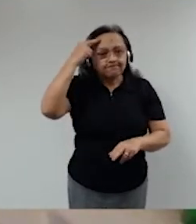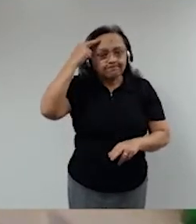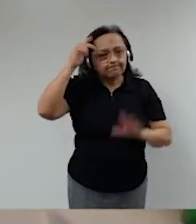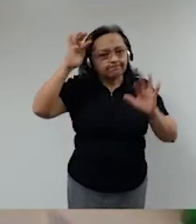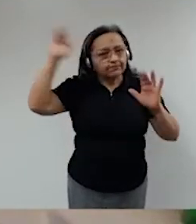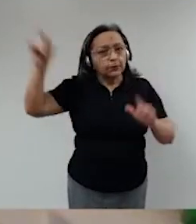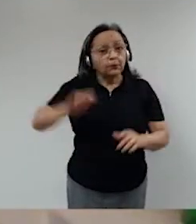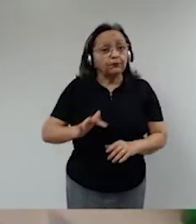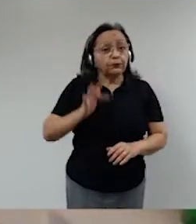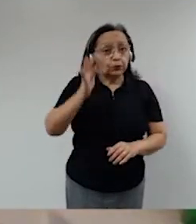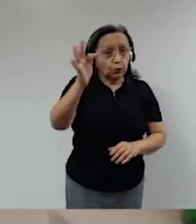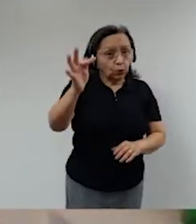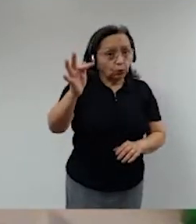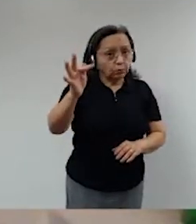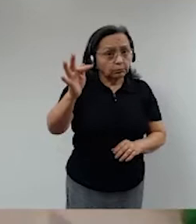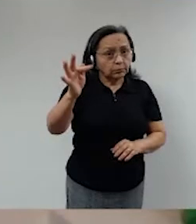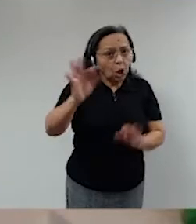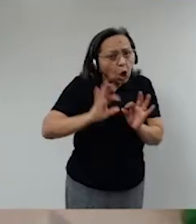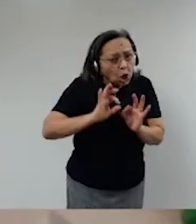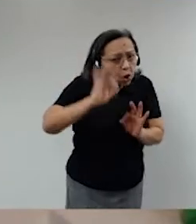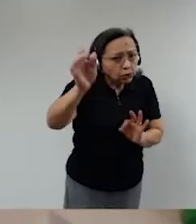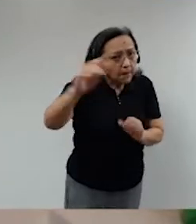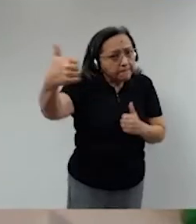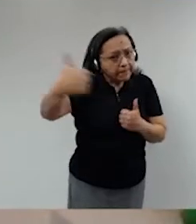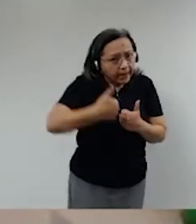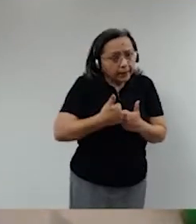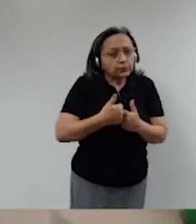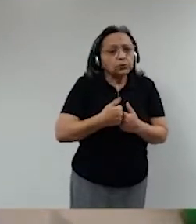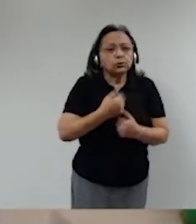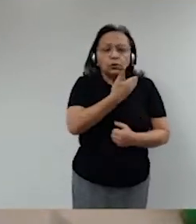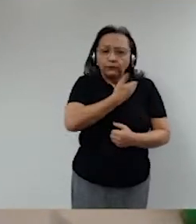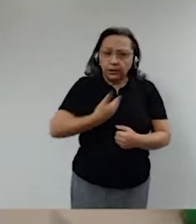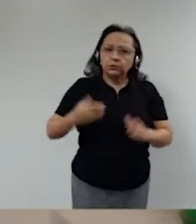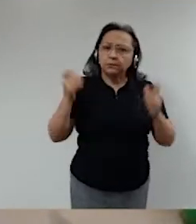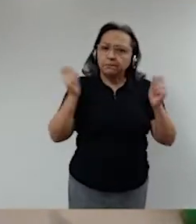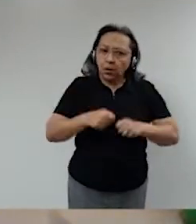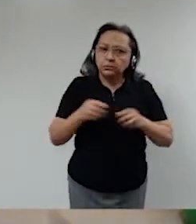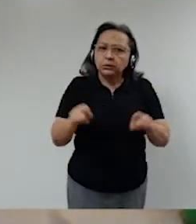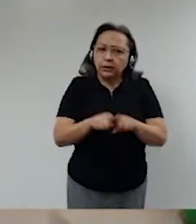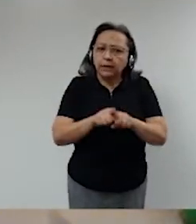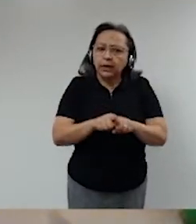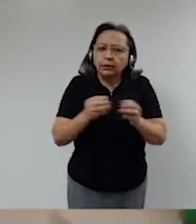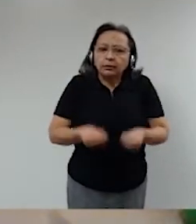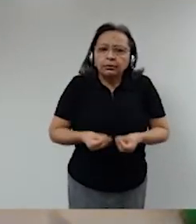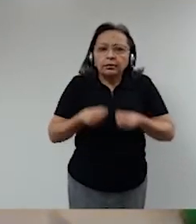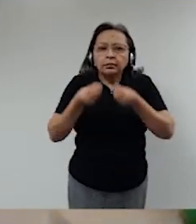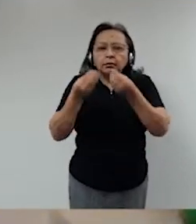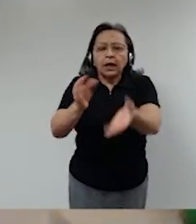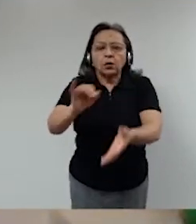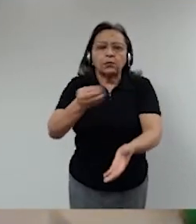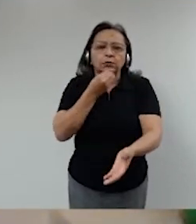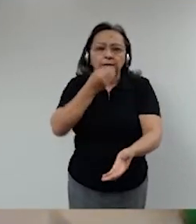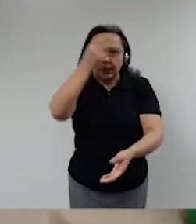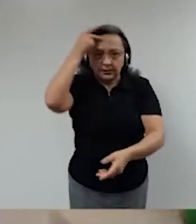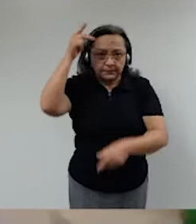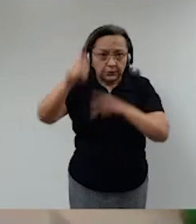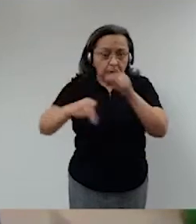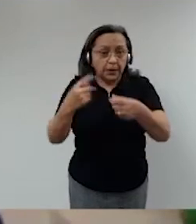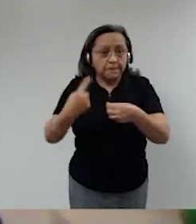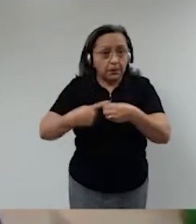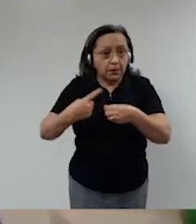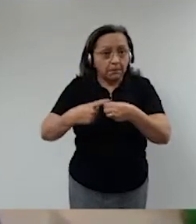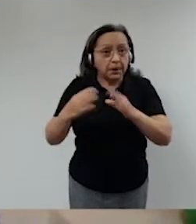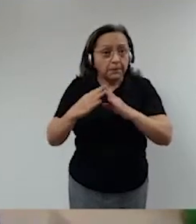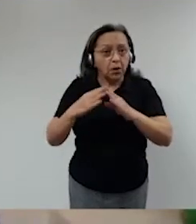os governantes poderão levar para essas comunidades que moram de difícil acesso, local de difícil acesso,